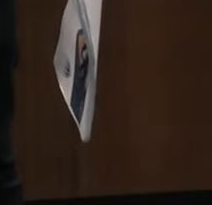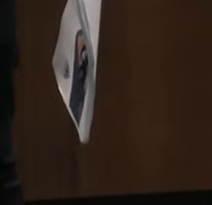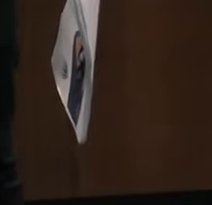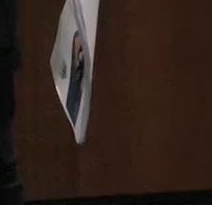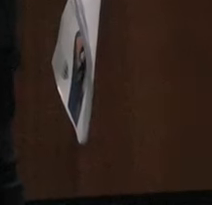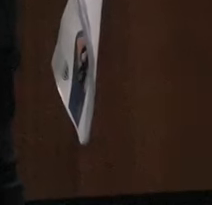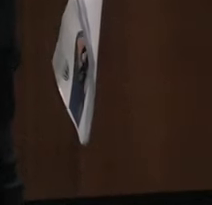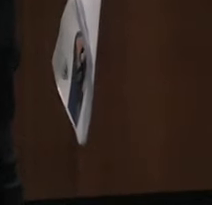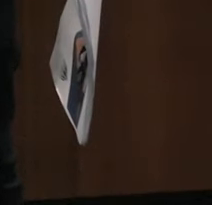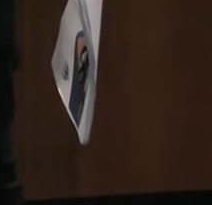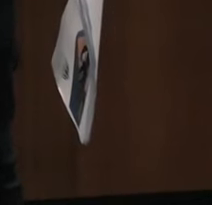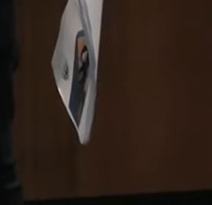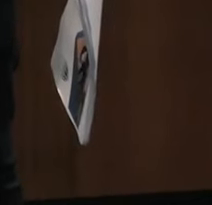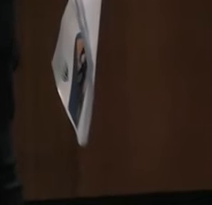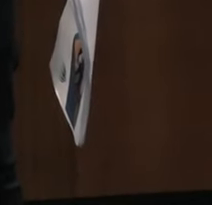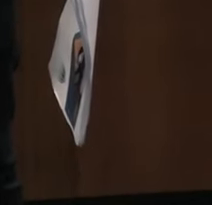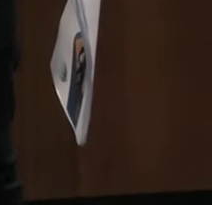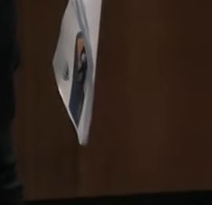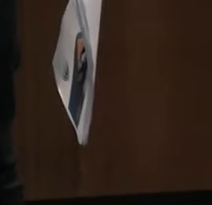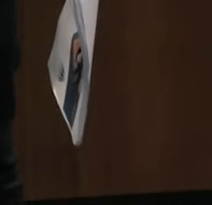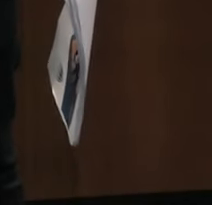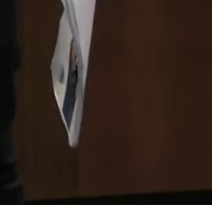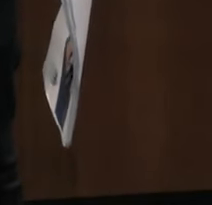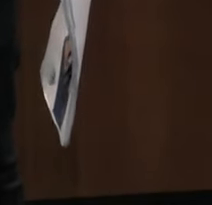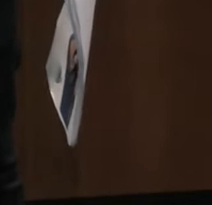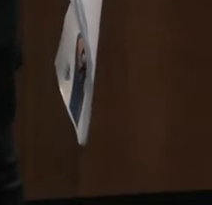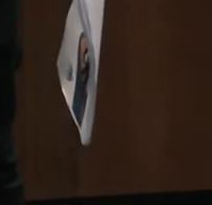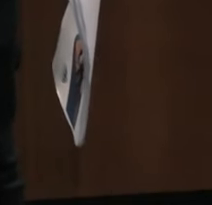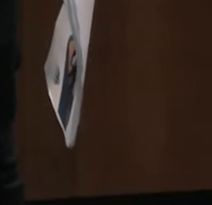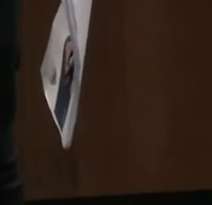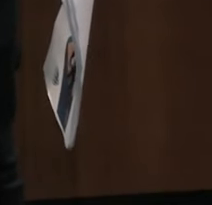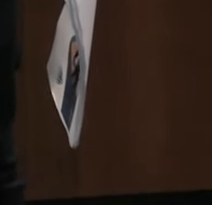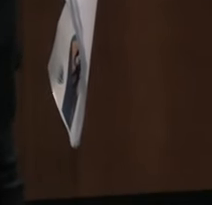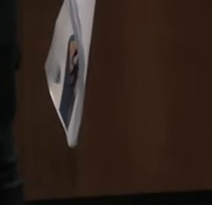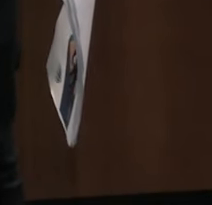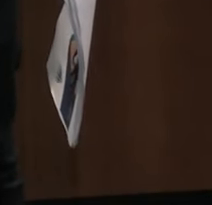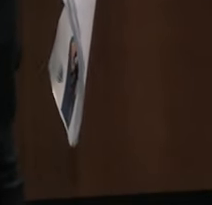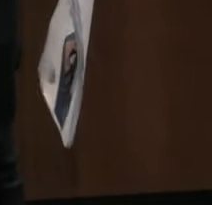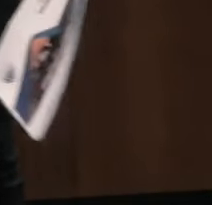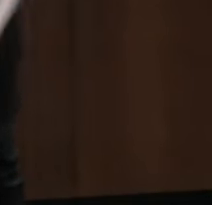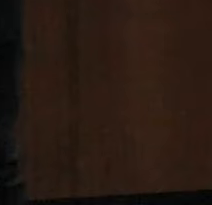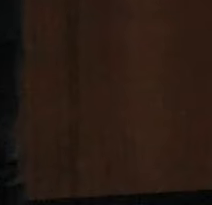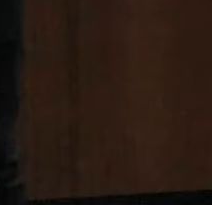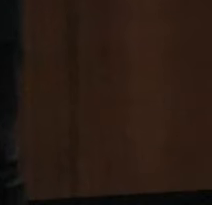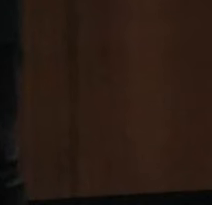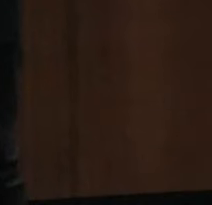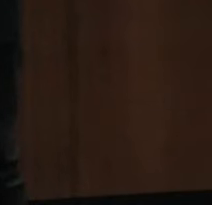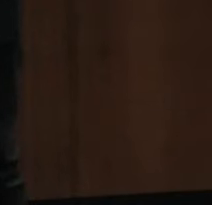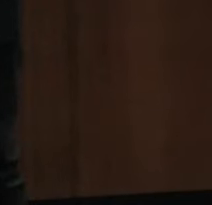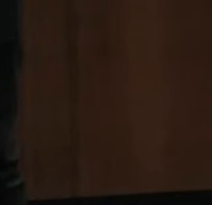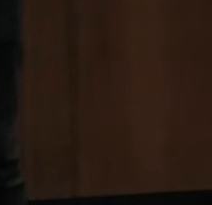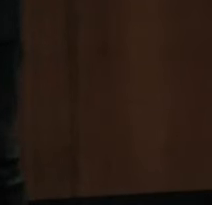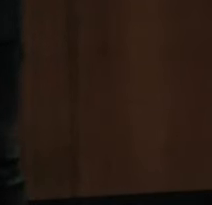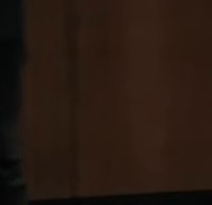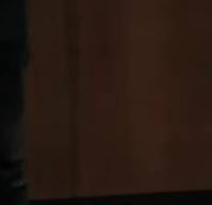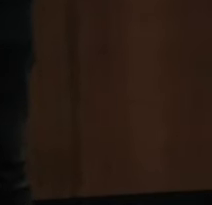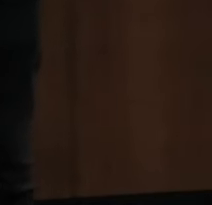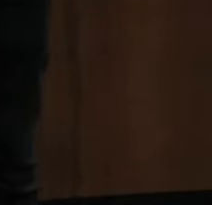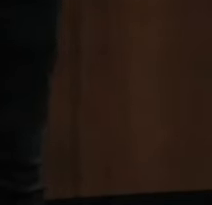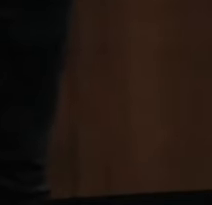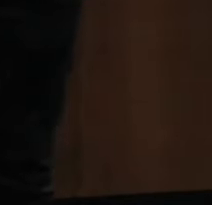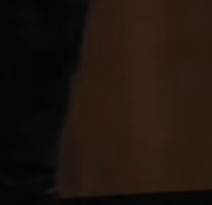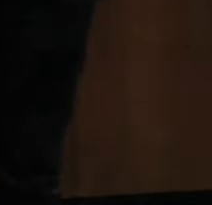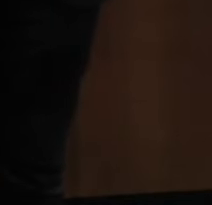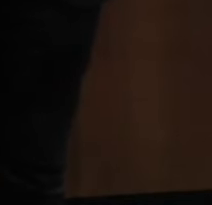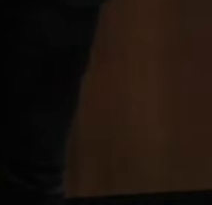4º. Fica revogado o artigo 7º da Lei Complementar 200, de 2 de março de 2022. Artigo 5º. O artigo 9º da